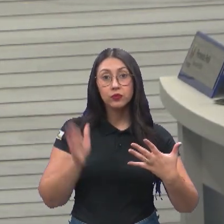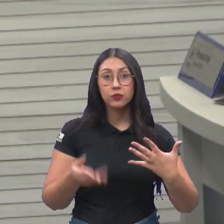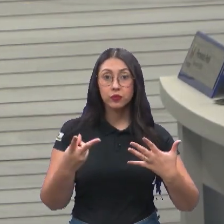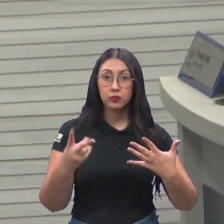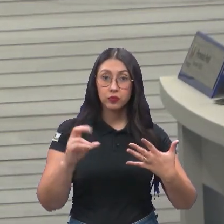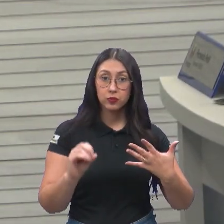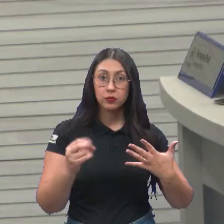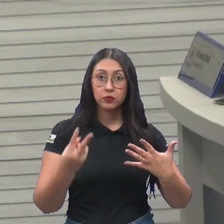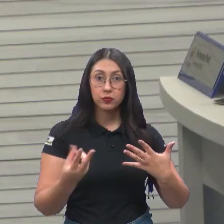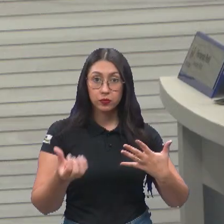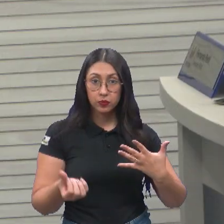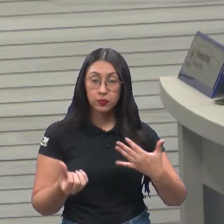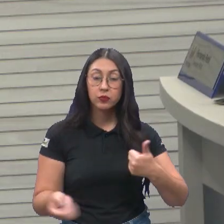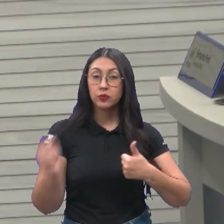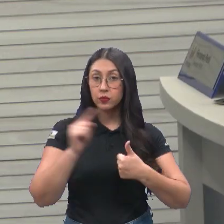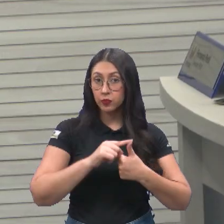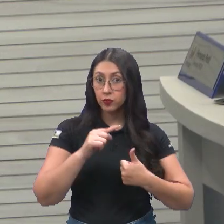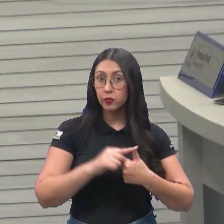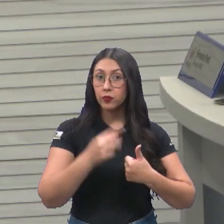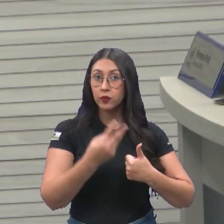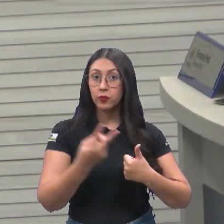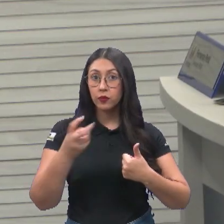3587/2026, do processo